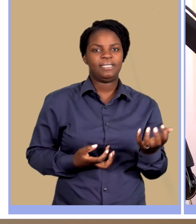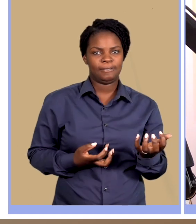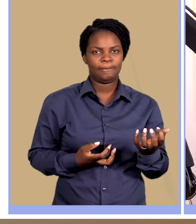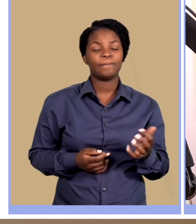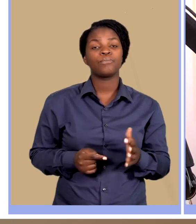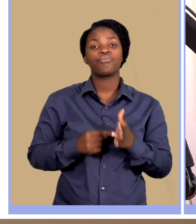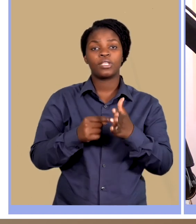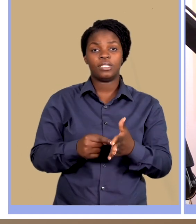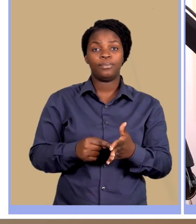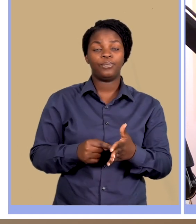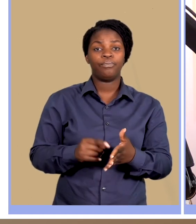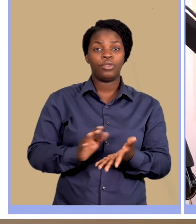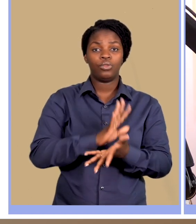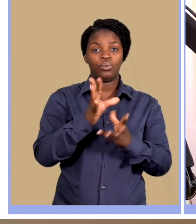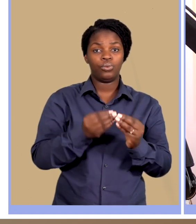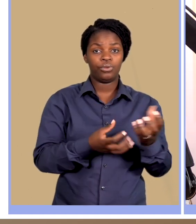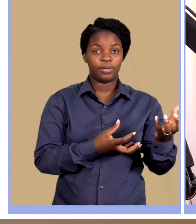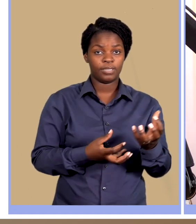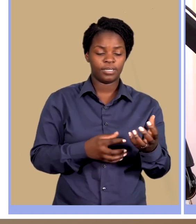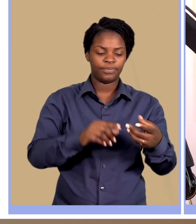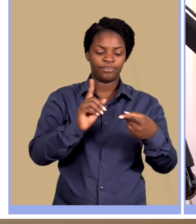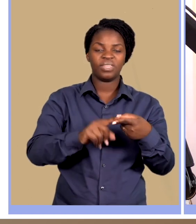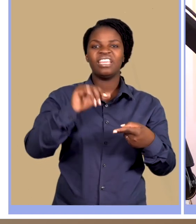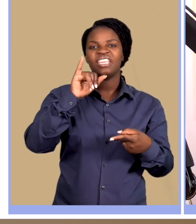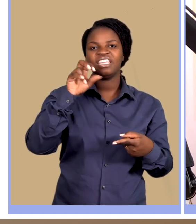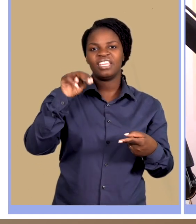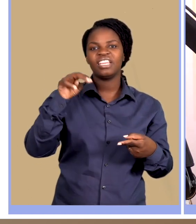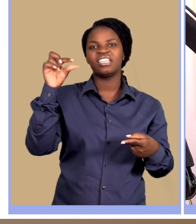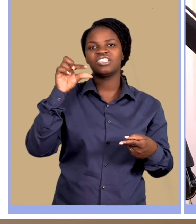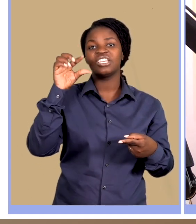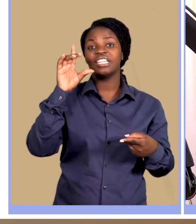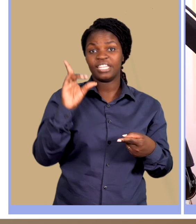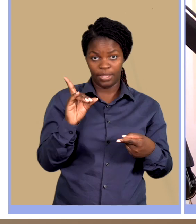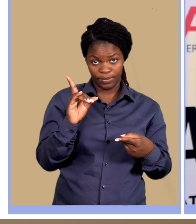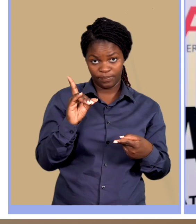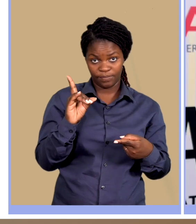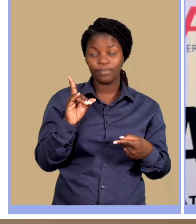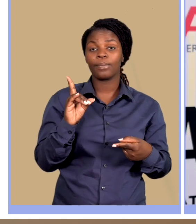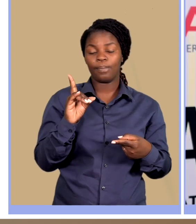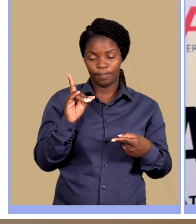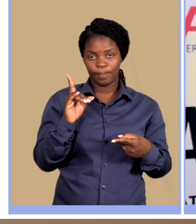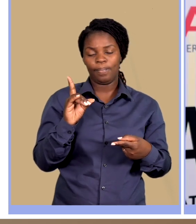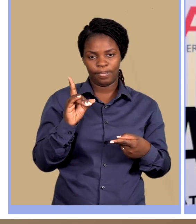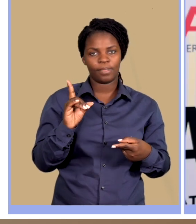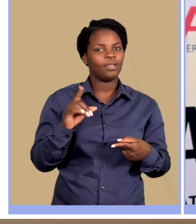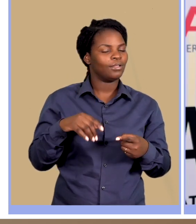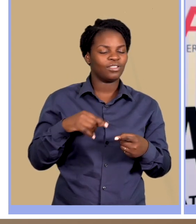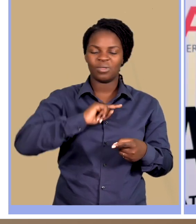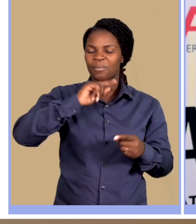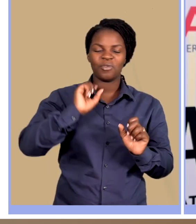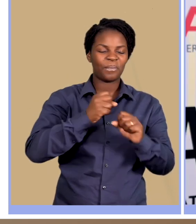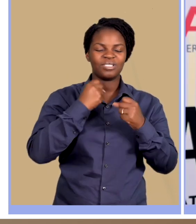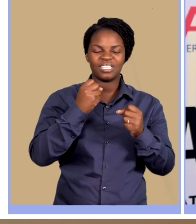o NGD é um dos que, de todas as maneiras, estamos proibidos de excluí-los em tudo o que nós fazemos.